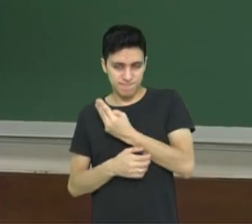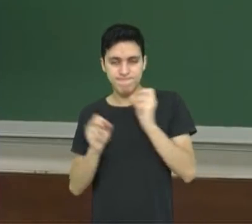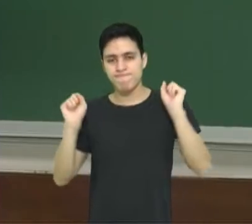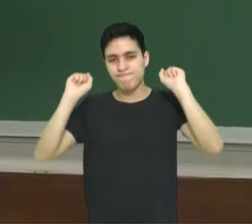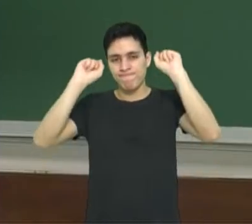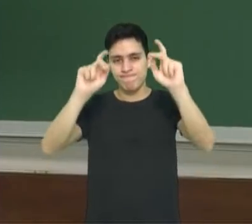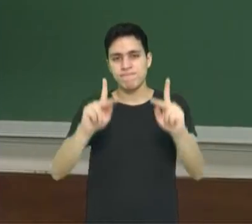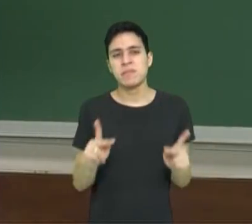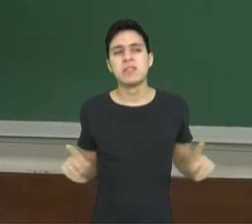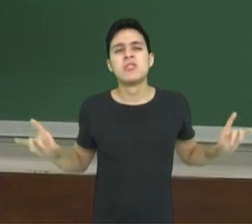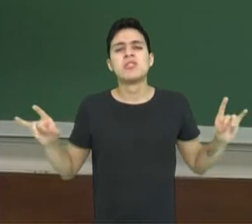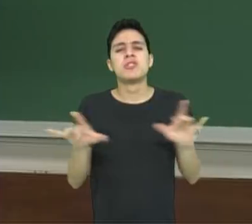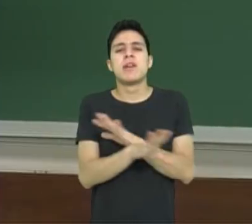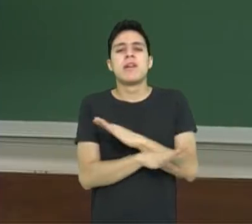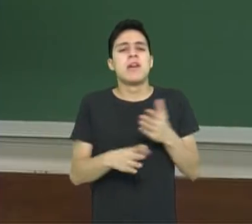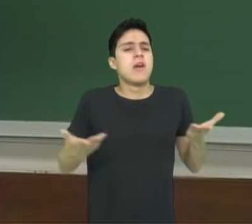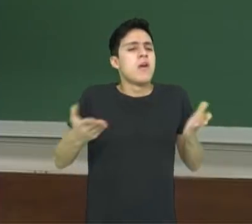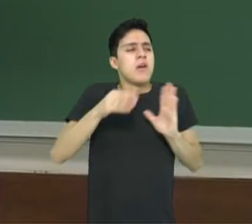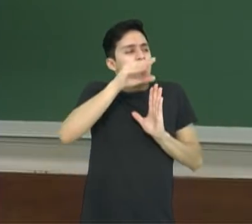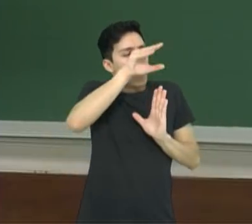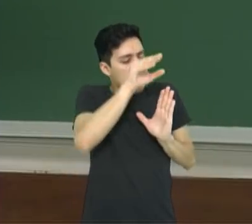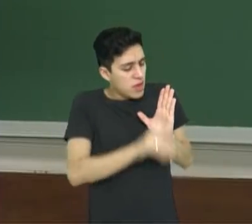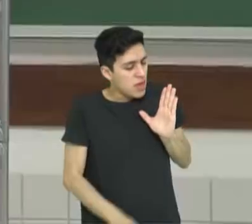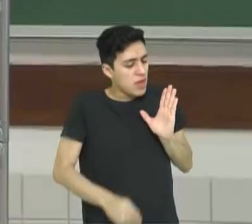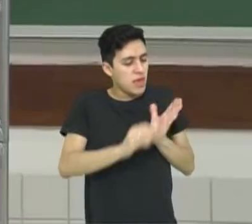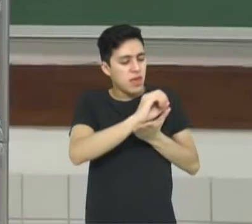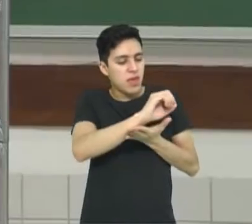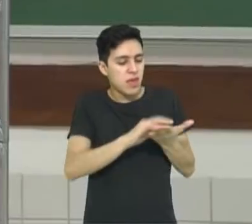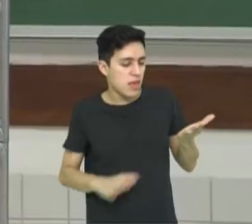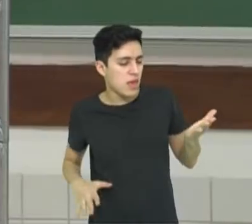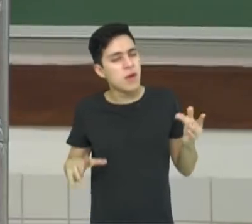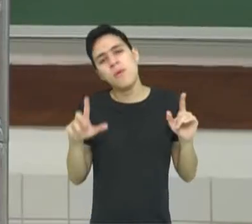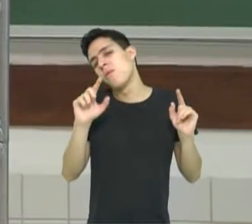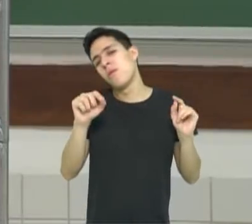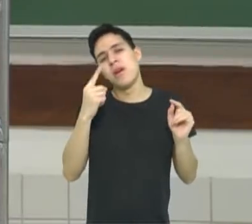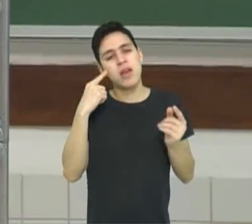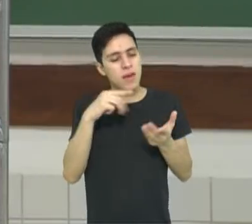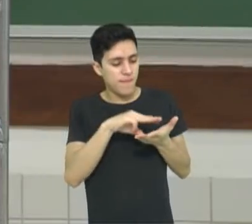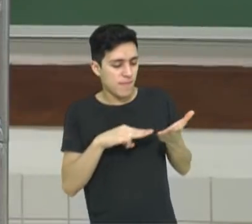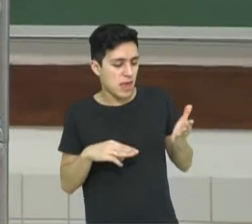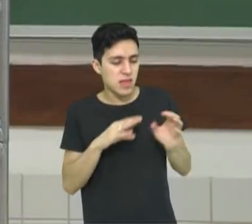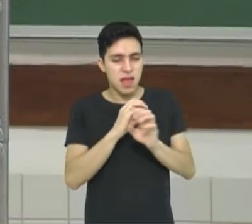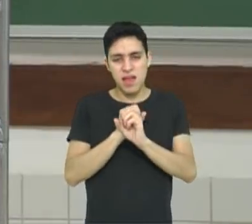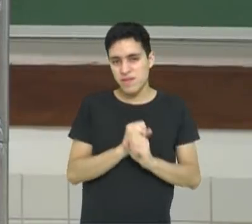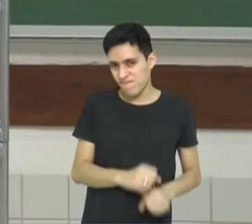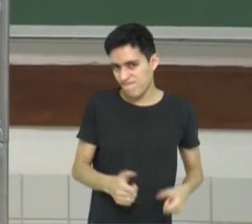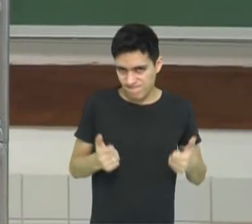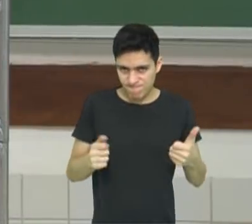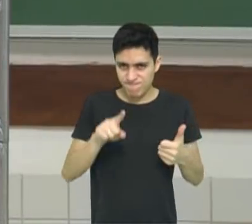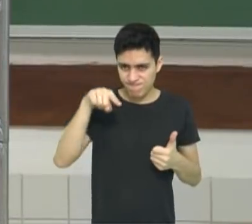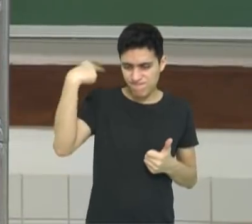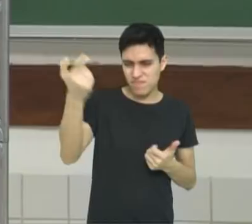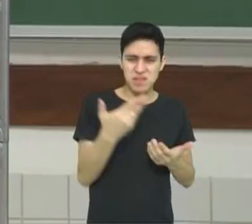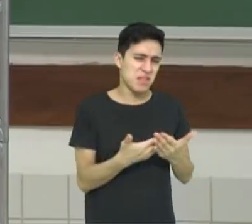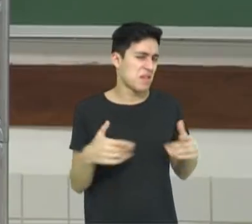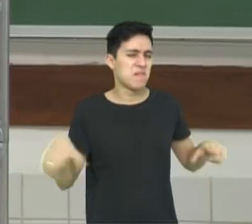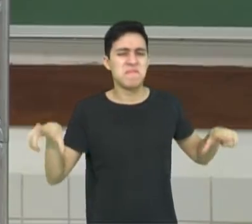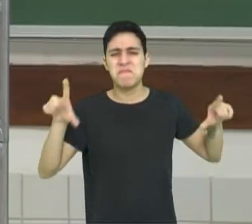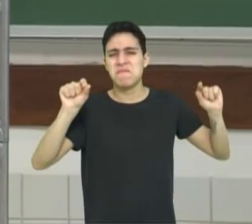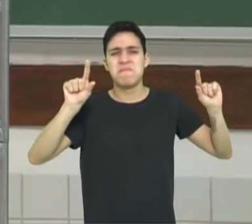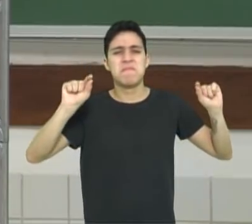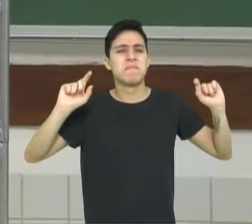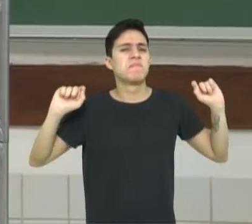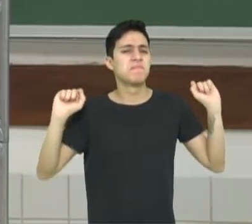Ok? O que trabalhamos hoje? Alguns exercícios com o método da adição. E na próxima aula, o que vamos